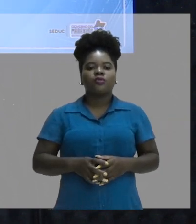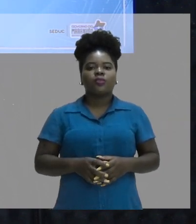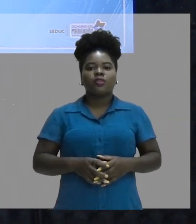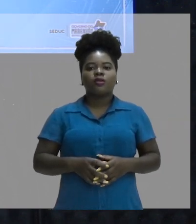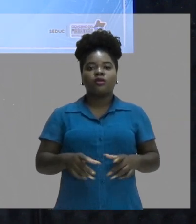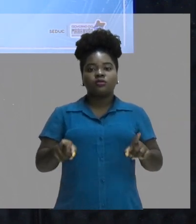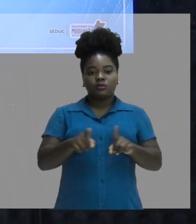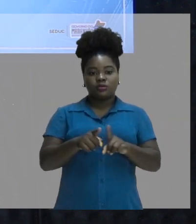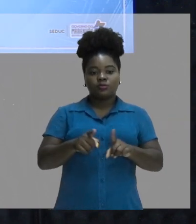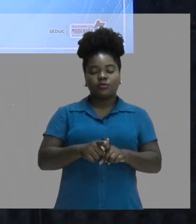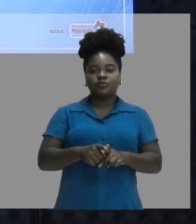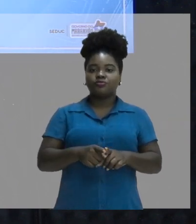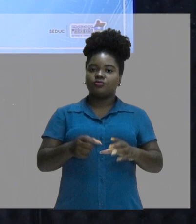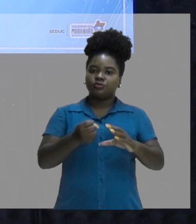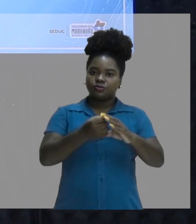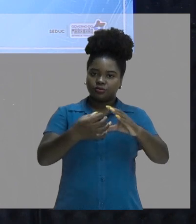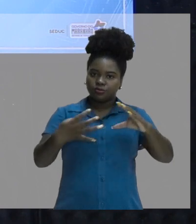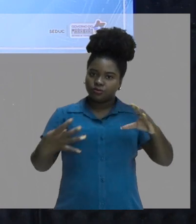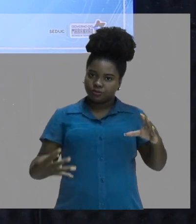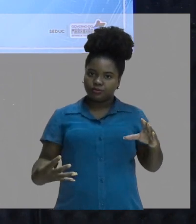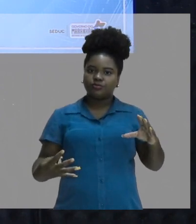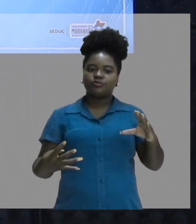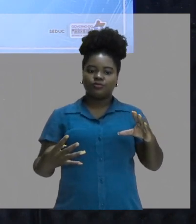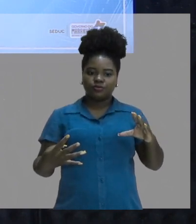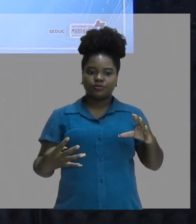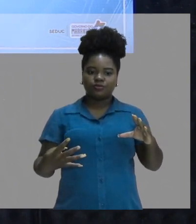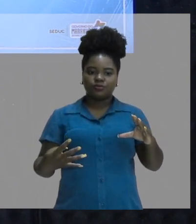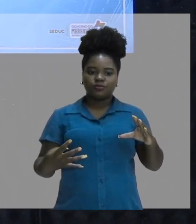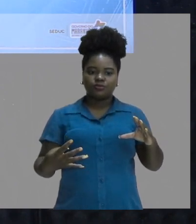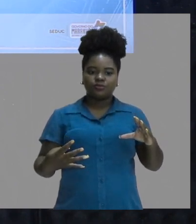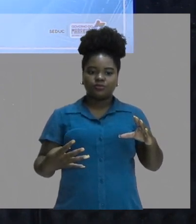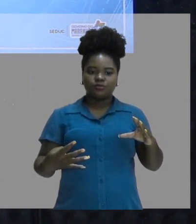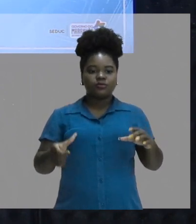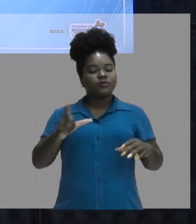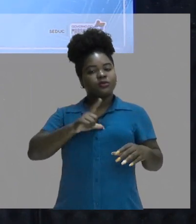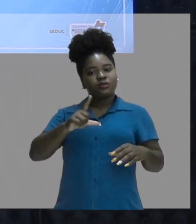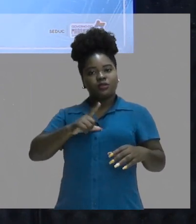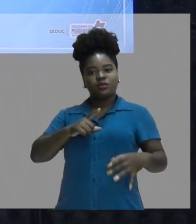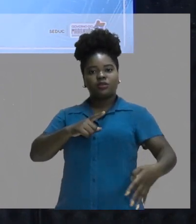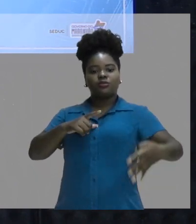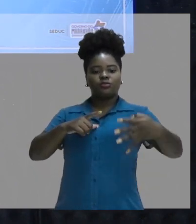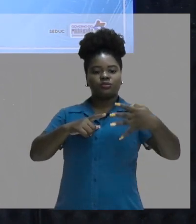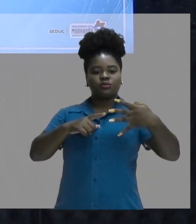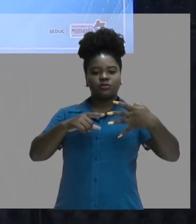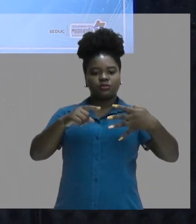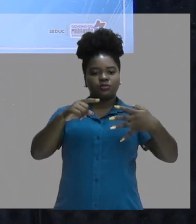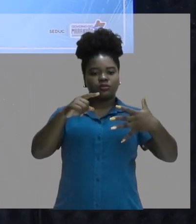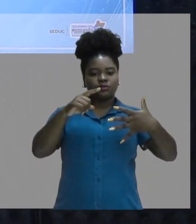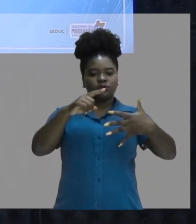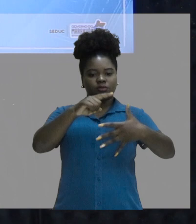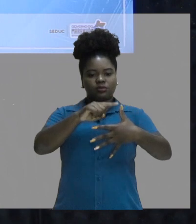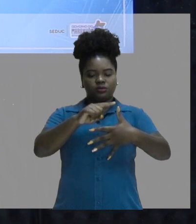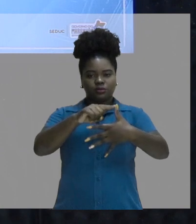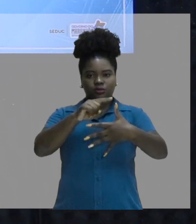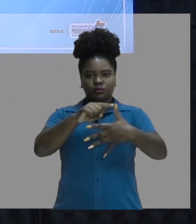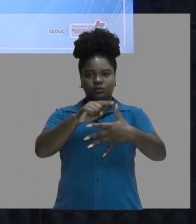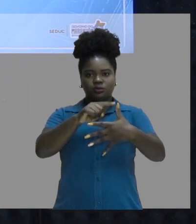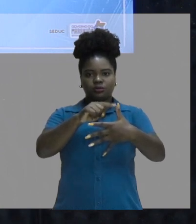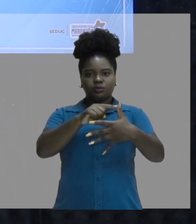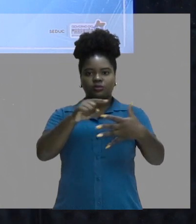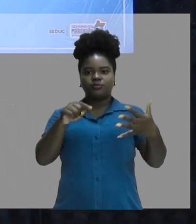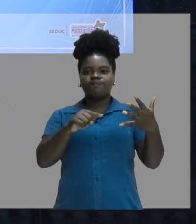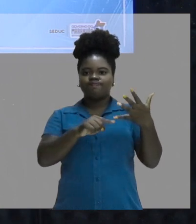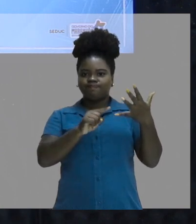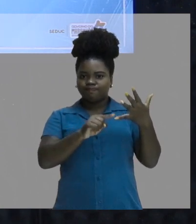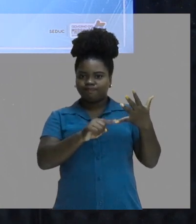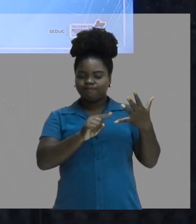características do sistema muscular. Excitabilidade. Excitabilidade significa o quê? Que esse músculo, essa fibra muscular, essa célula